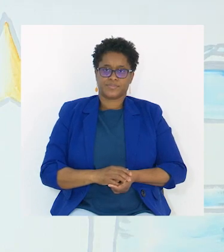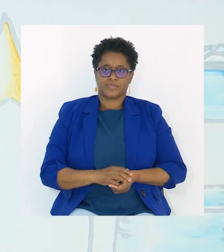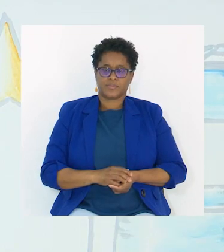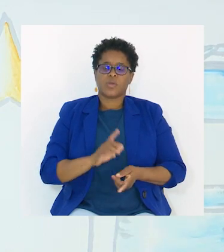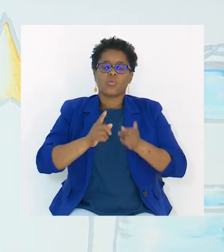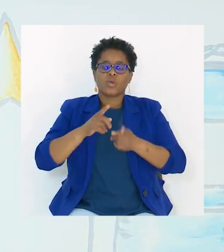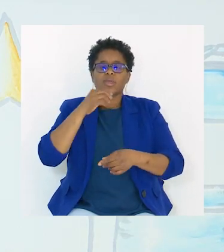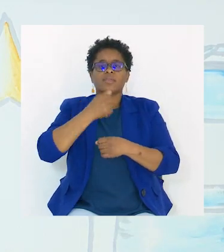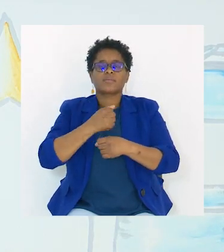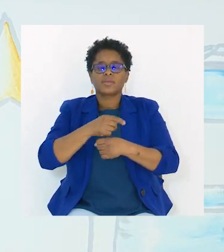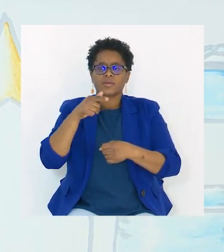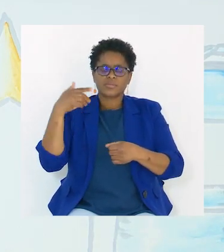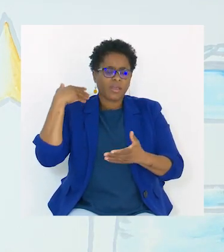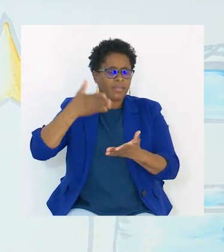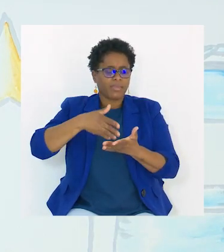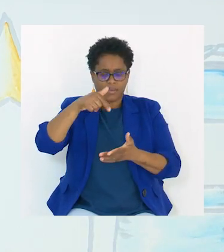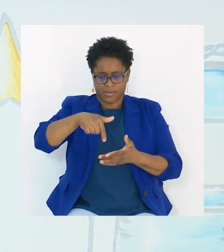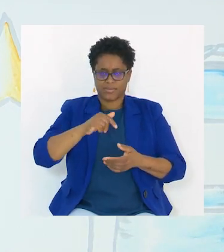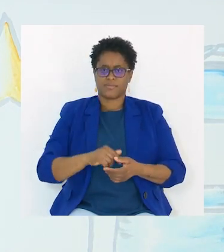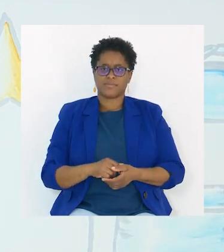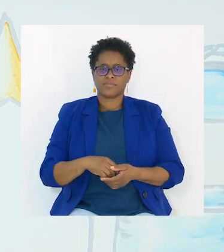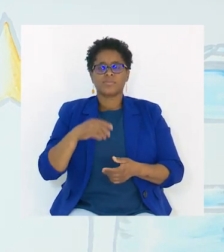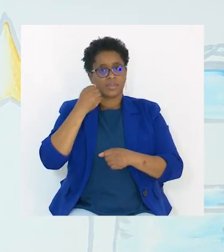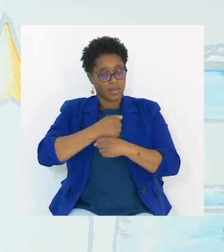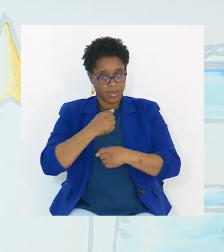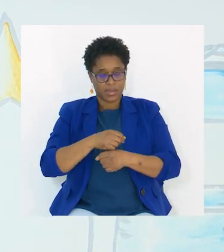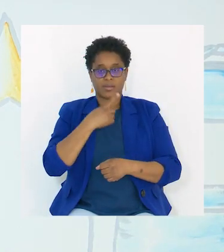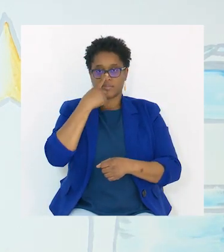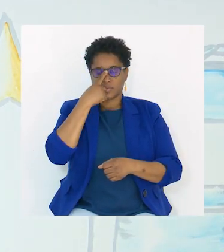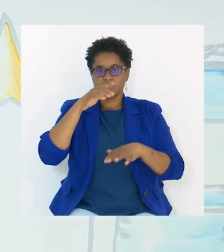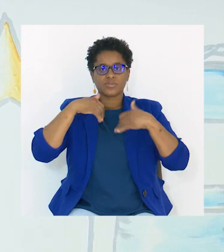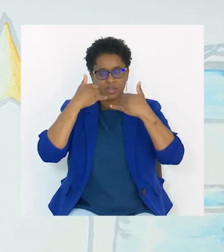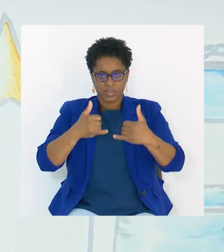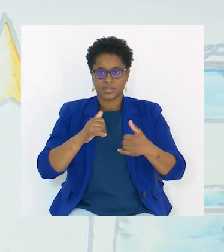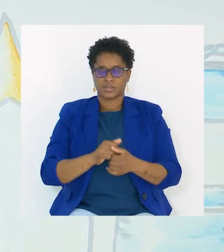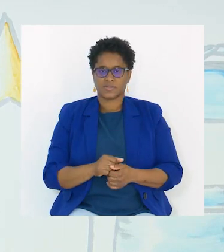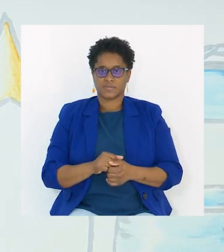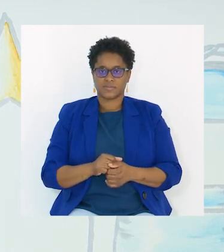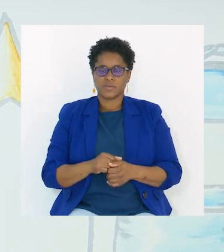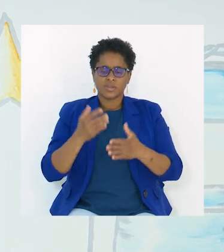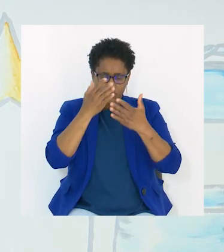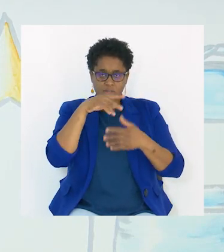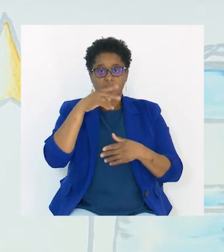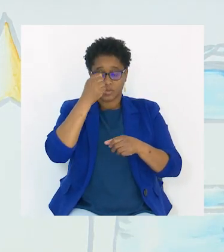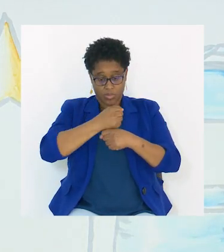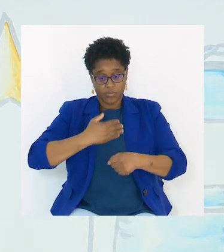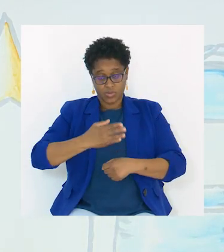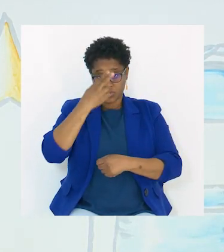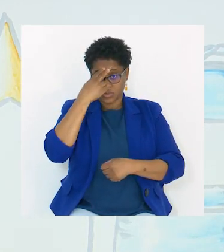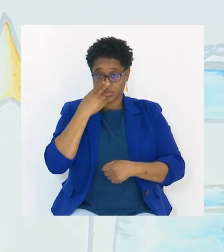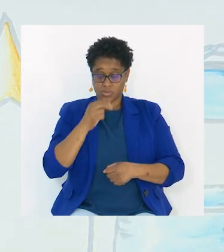O que é que vimos até aqui? Vimos o seguinte: que o historiador